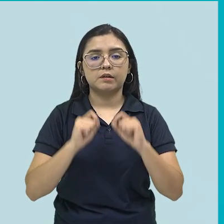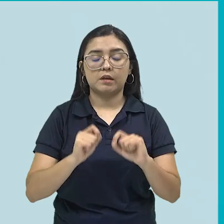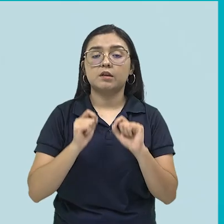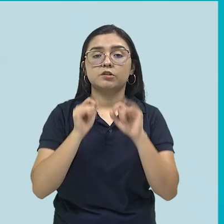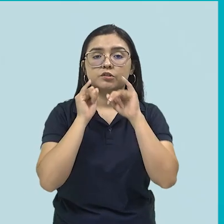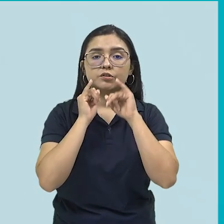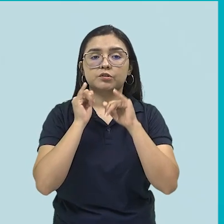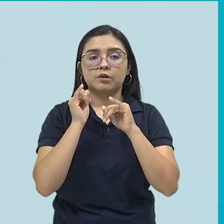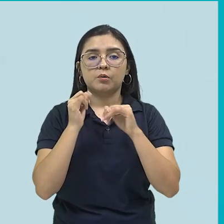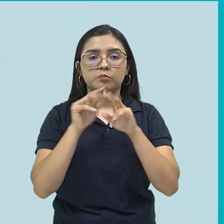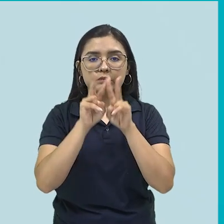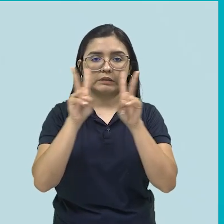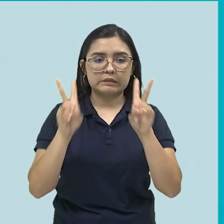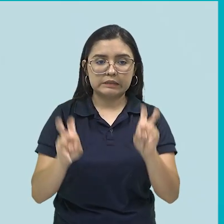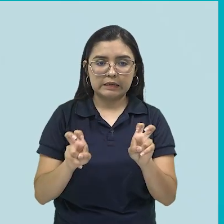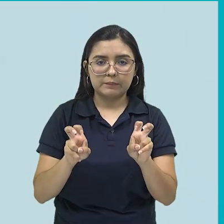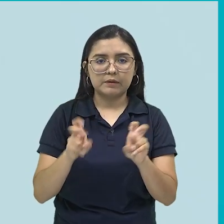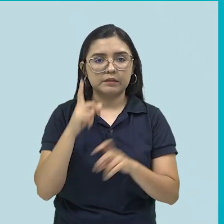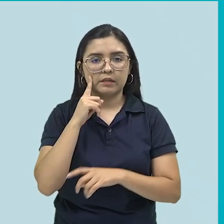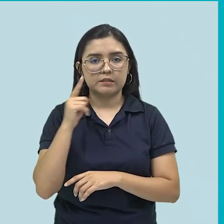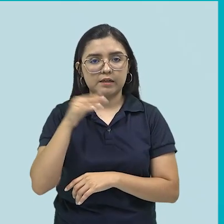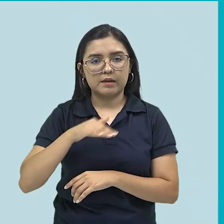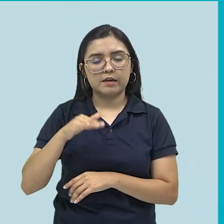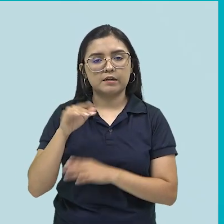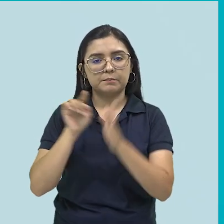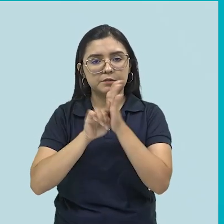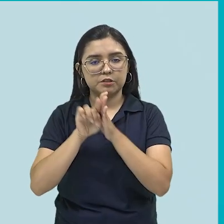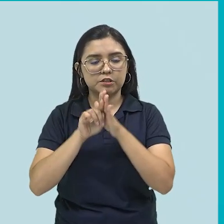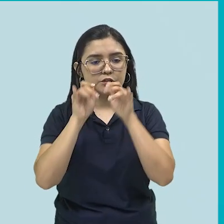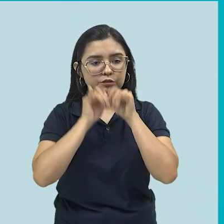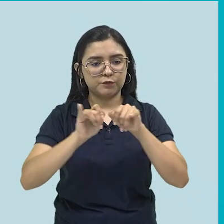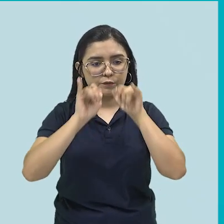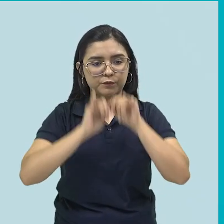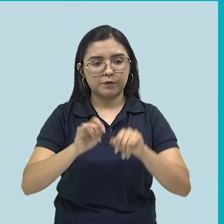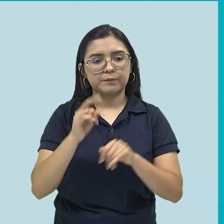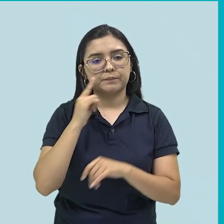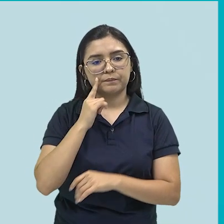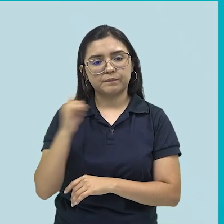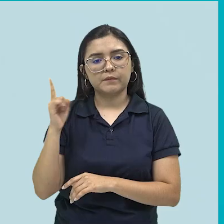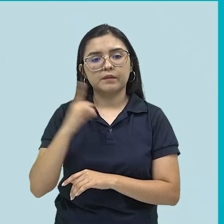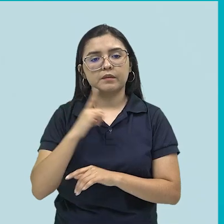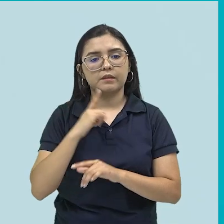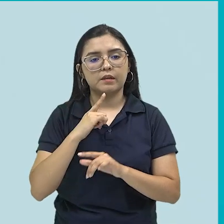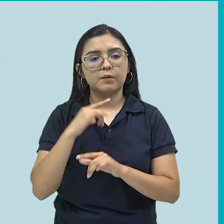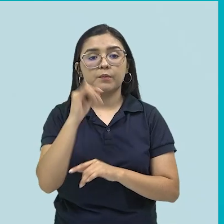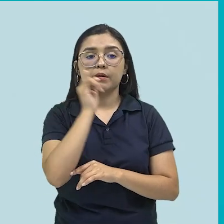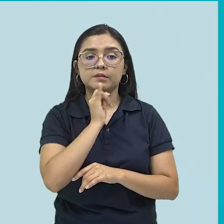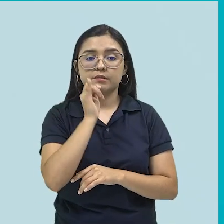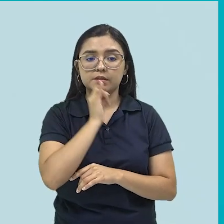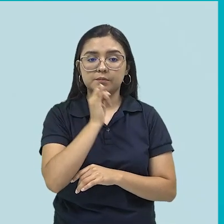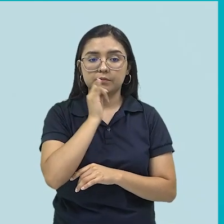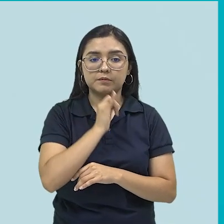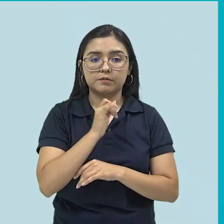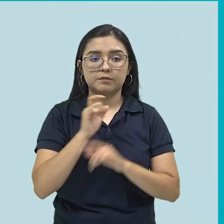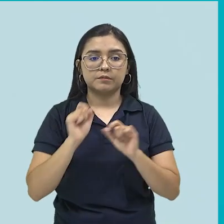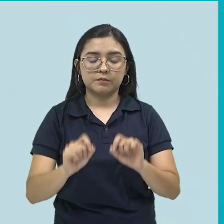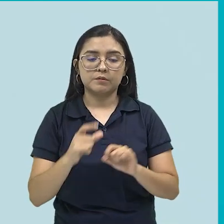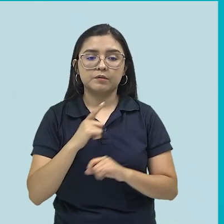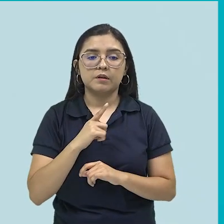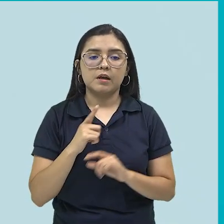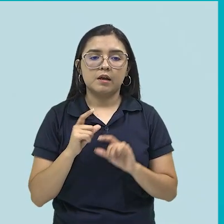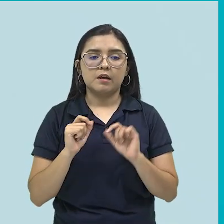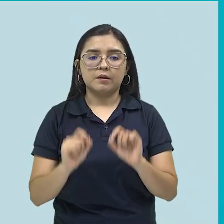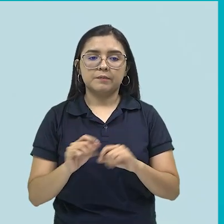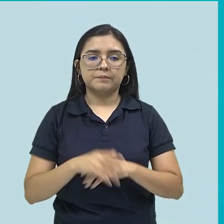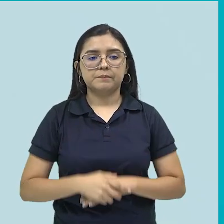algo interessante dentro do campo da pesquisa. Aqui nós temos um exemplo material, né? Esse exemplo que avanços